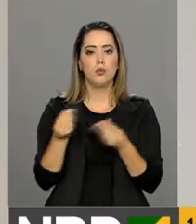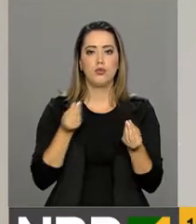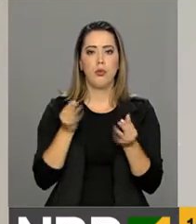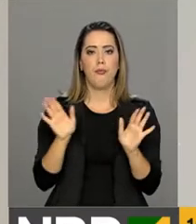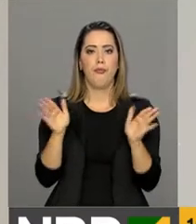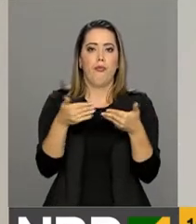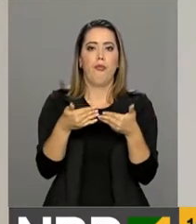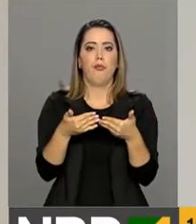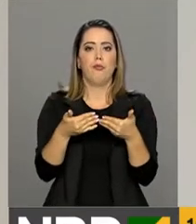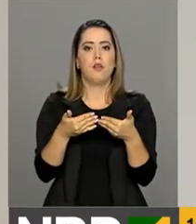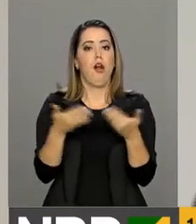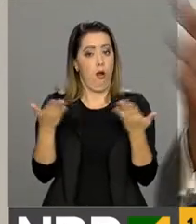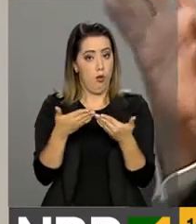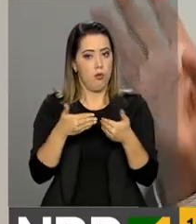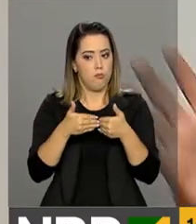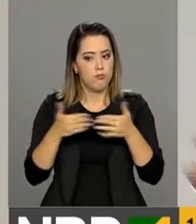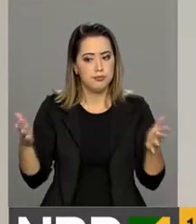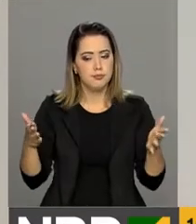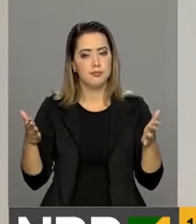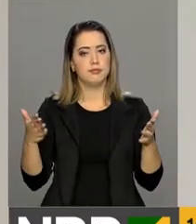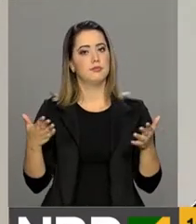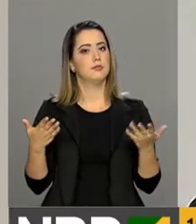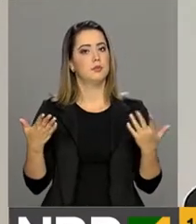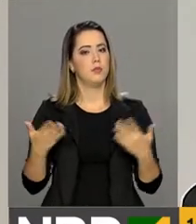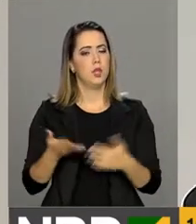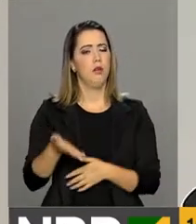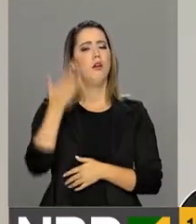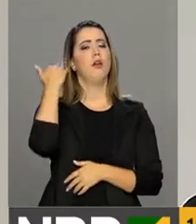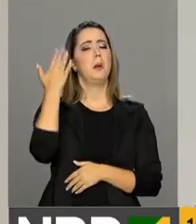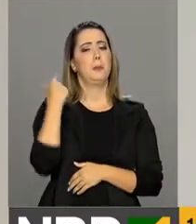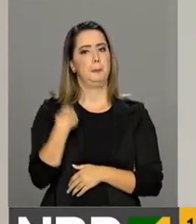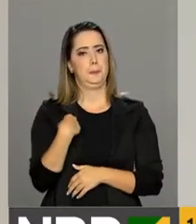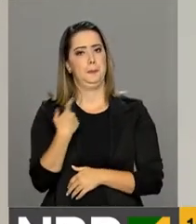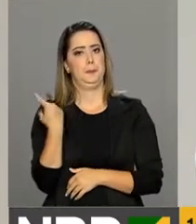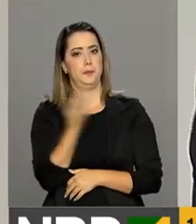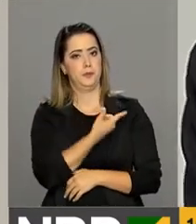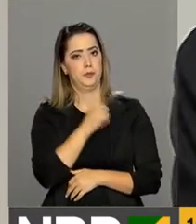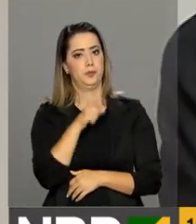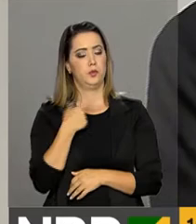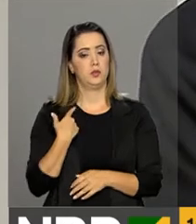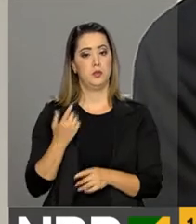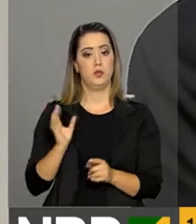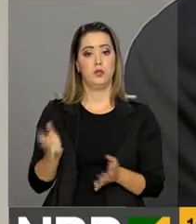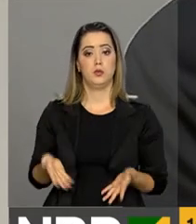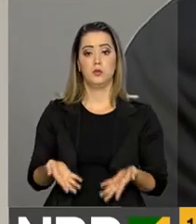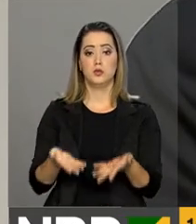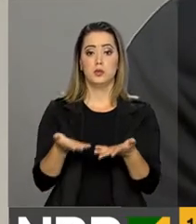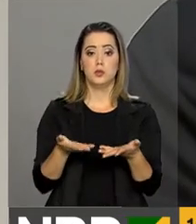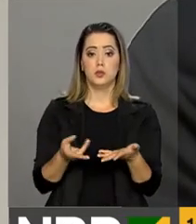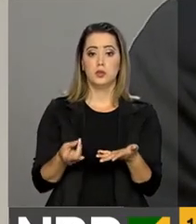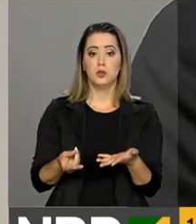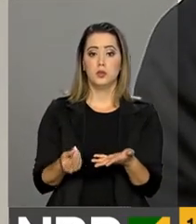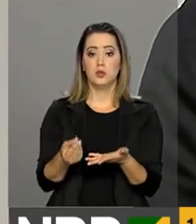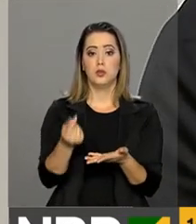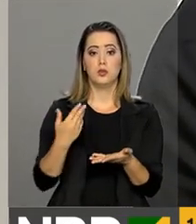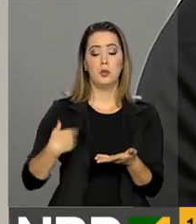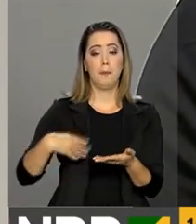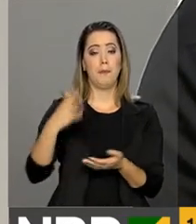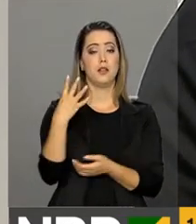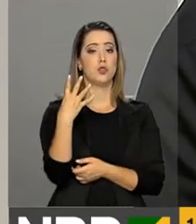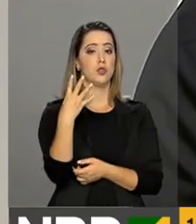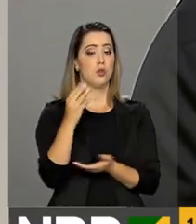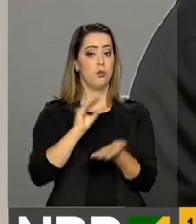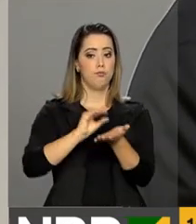é uma modernização há tempos atrás senso mas acabamos irrigando a economia brasileira ou mais de 40